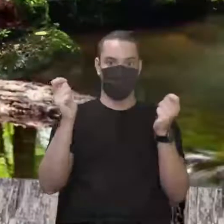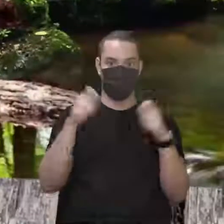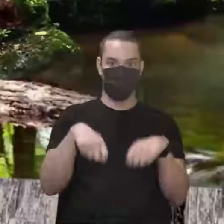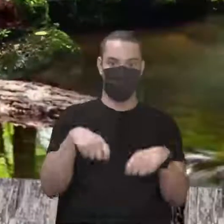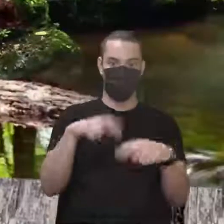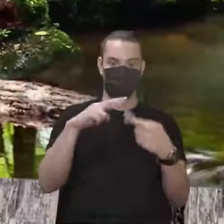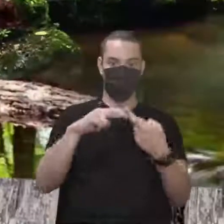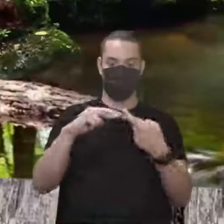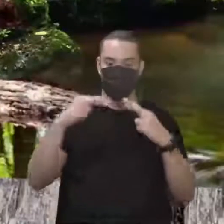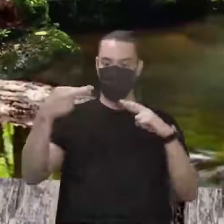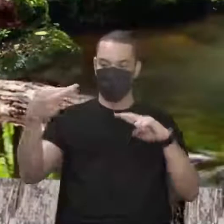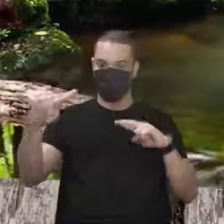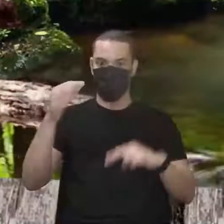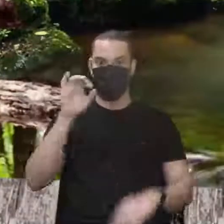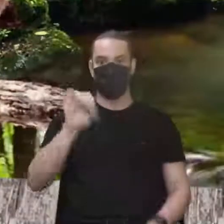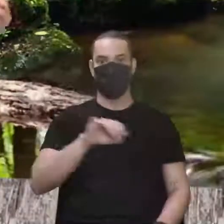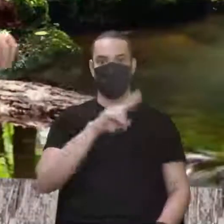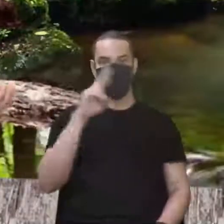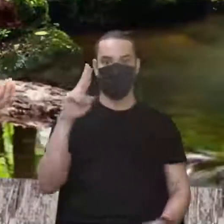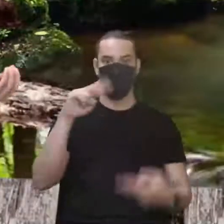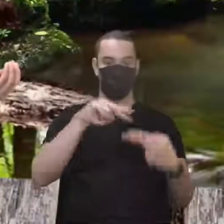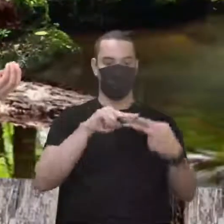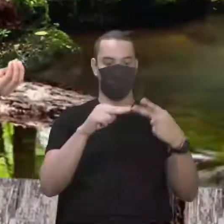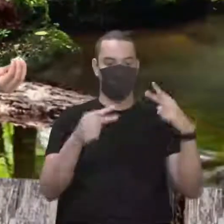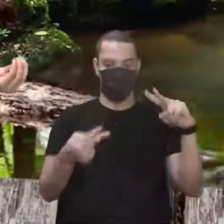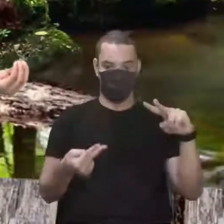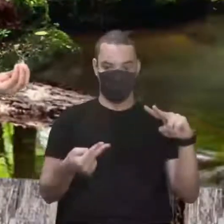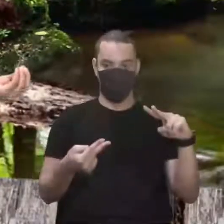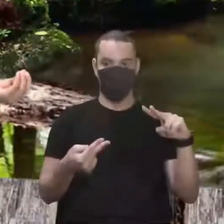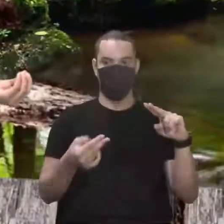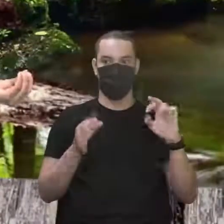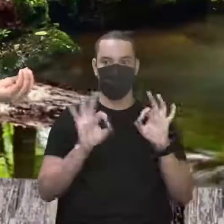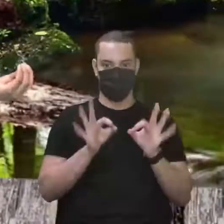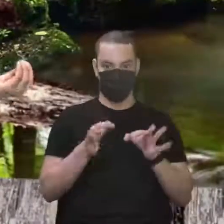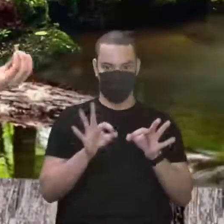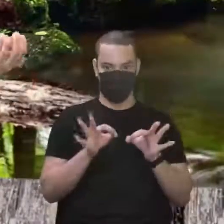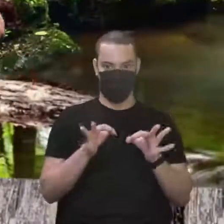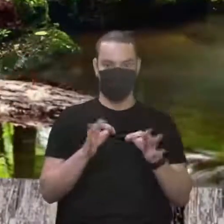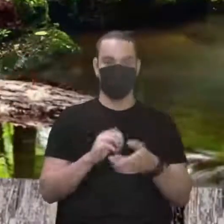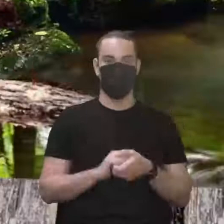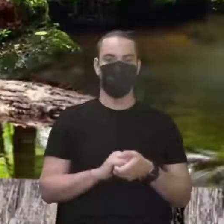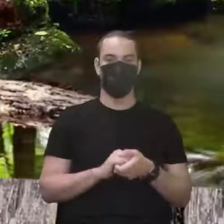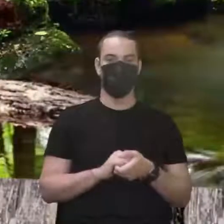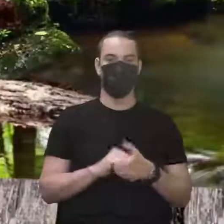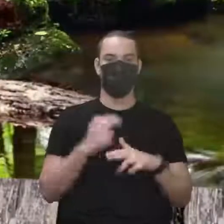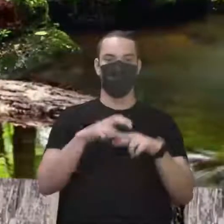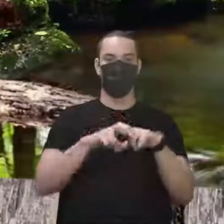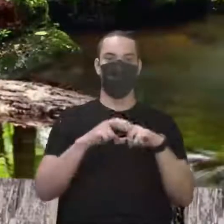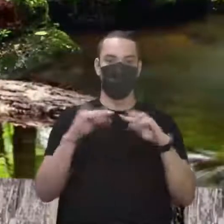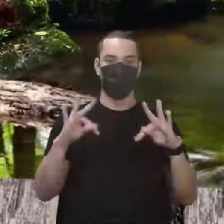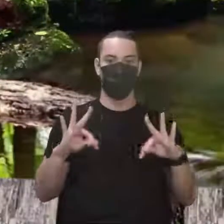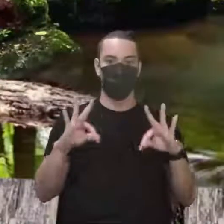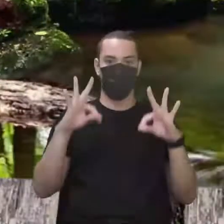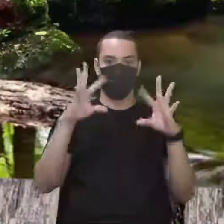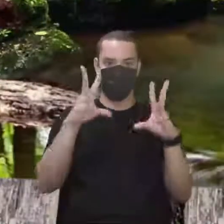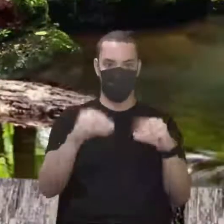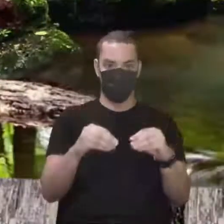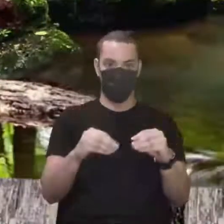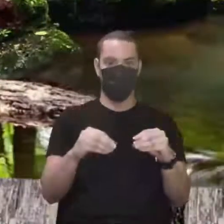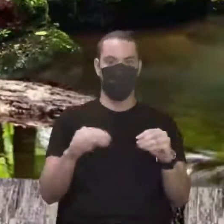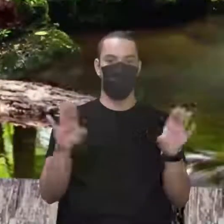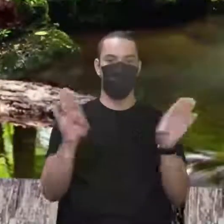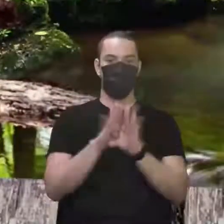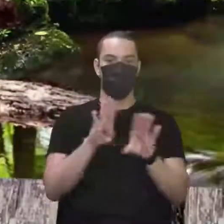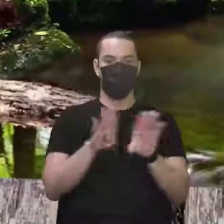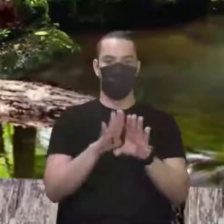RNA ou vírus de DNA, certo? Então, todos esses organismos, eles